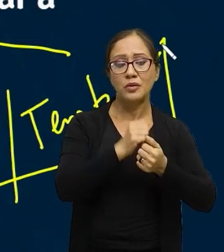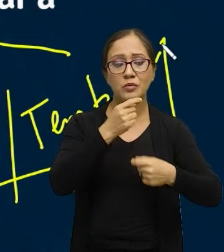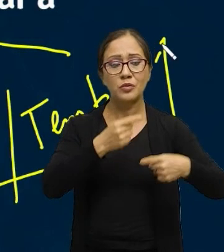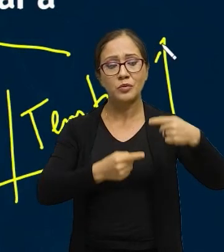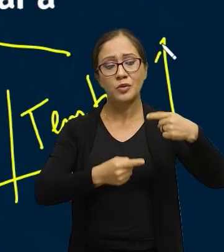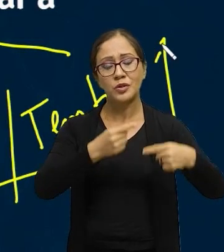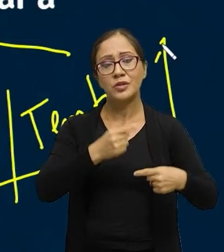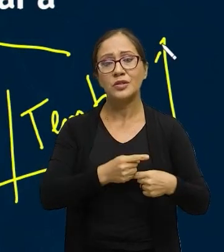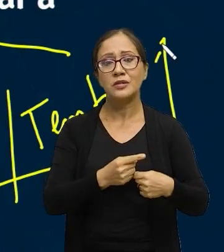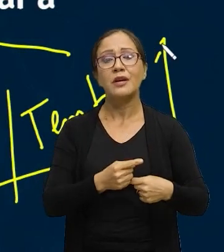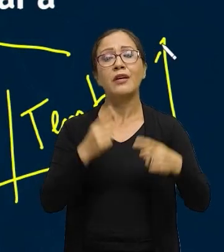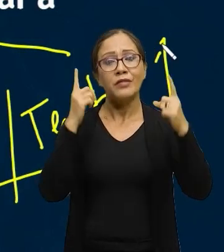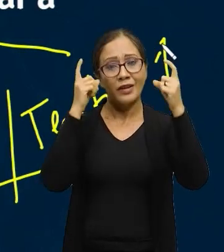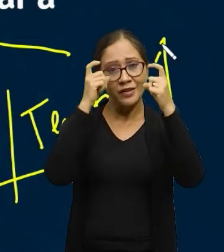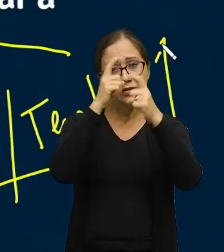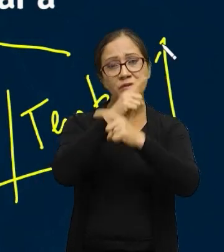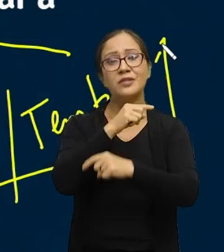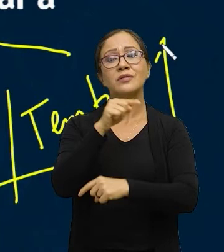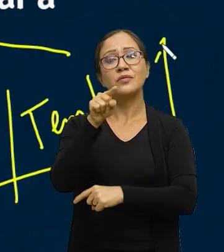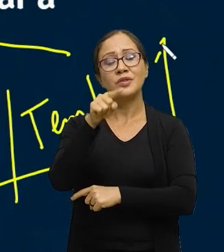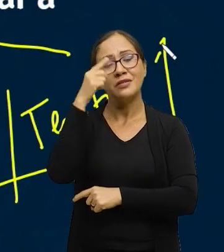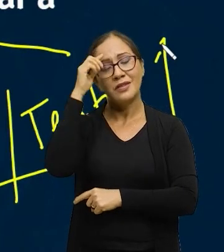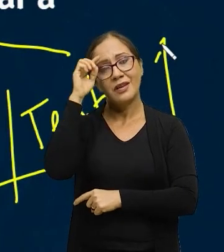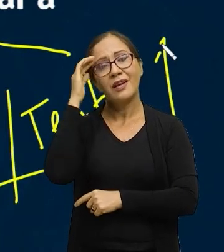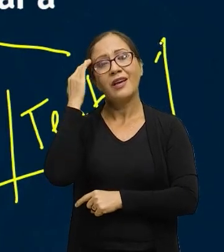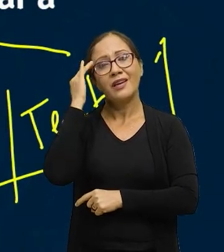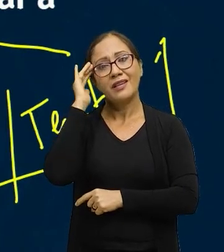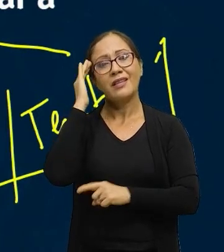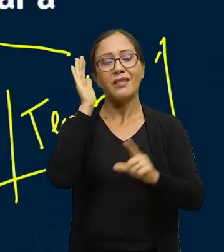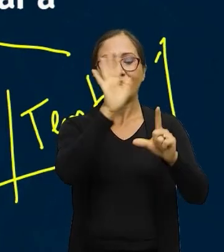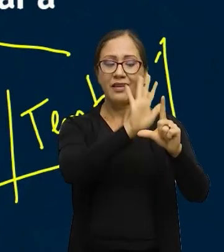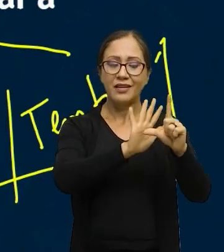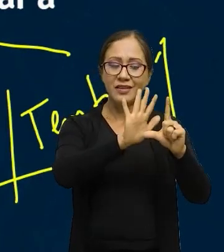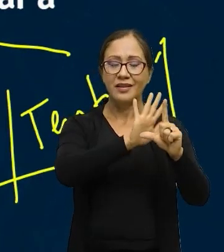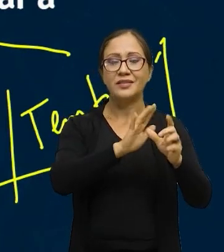política, aí vai ficar difícil, né? Então é necessário.